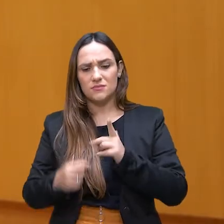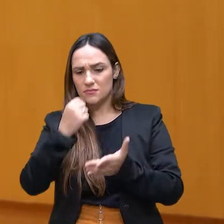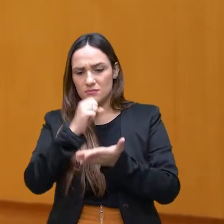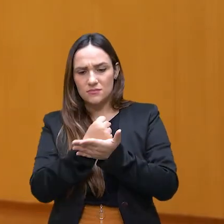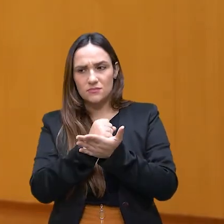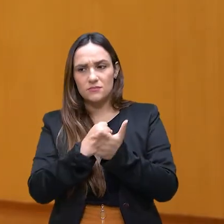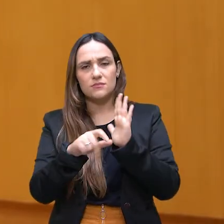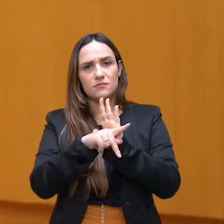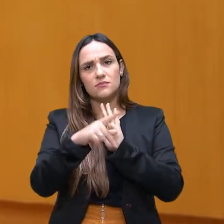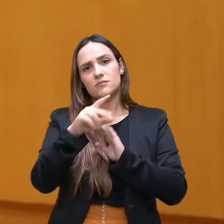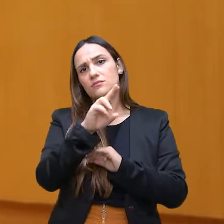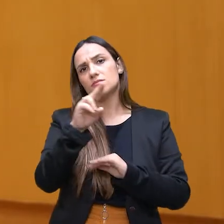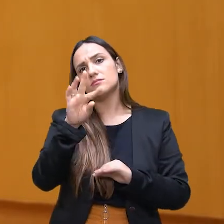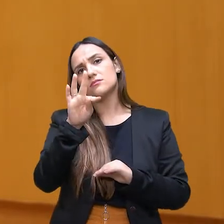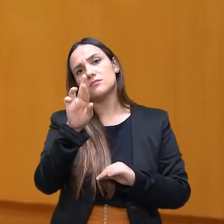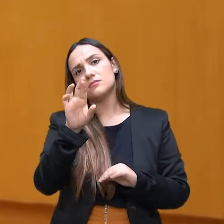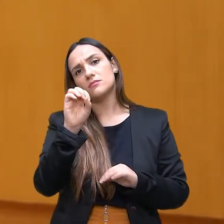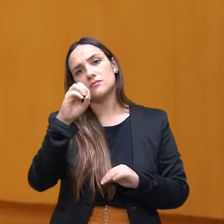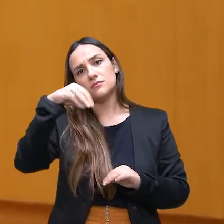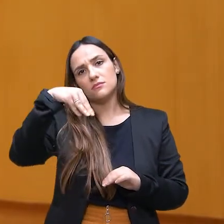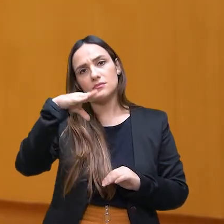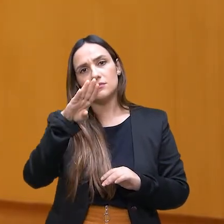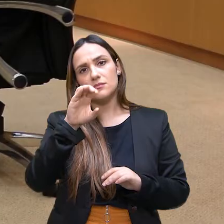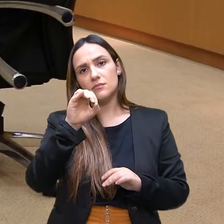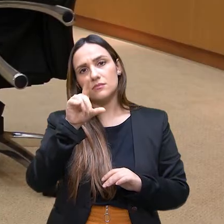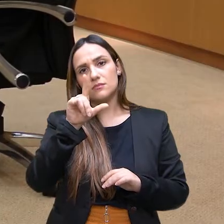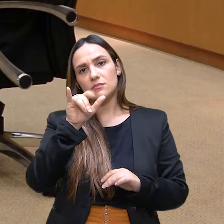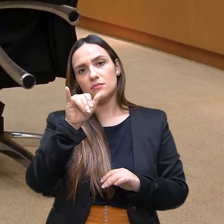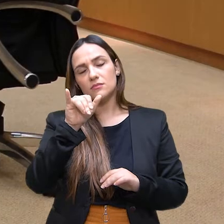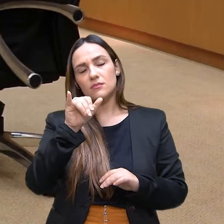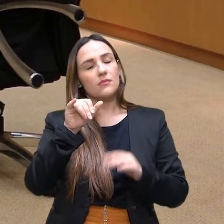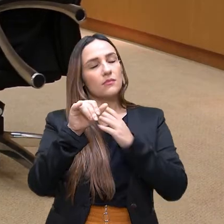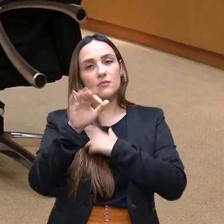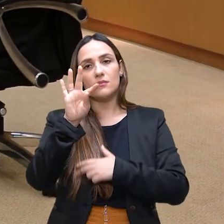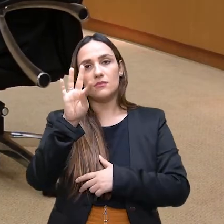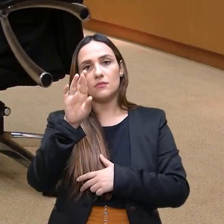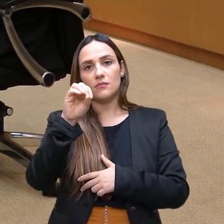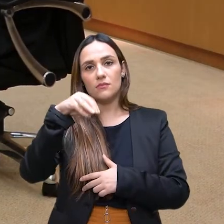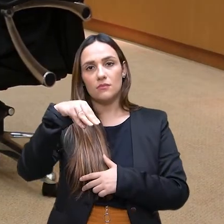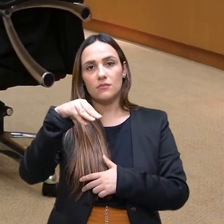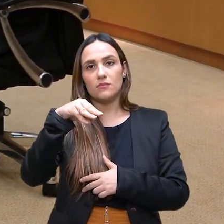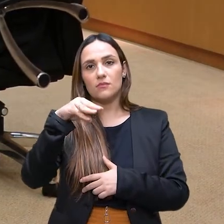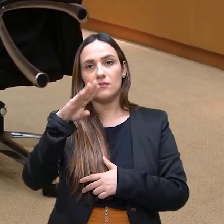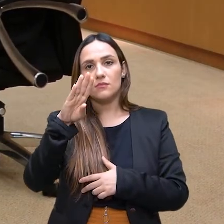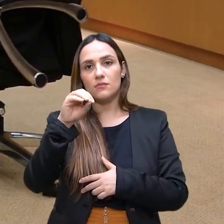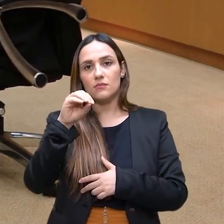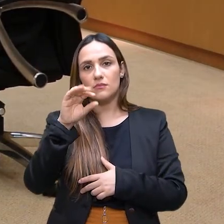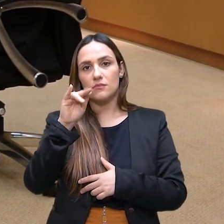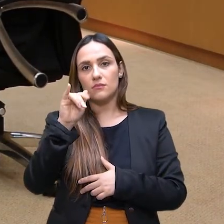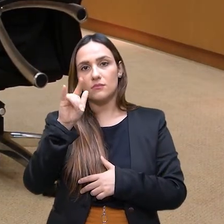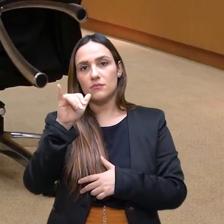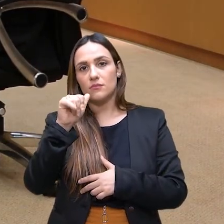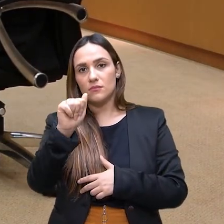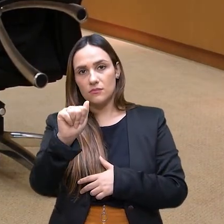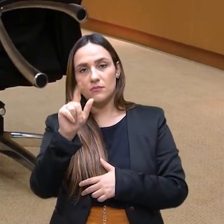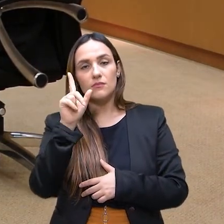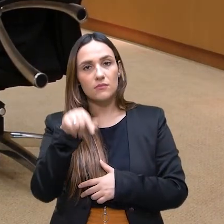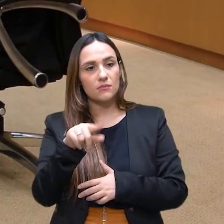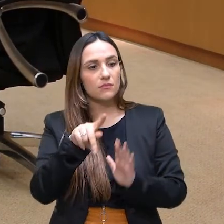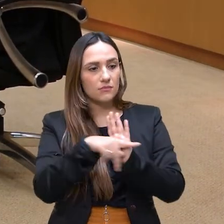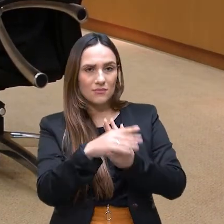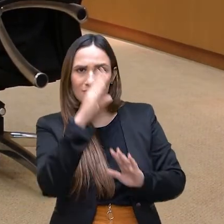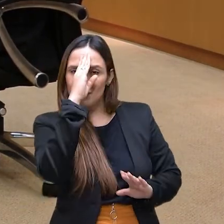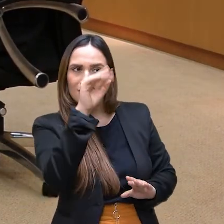medicamento para trombofilia, a heparina sódica, que depende de 2 aplicações diárias,